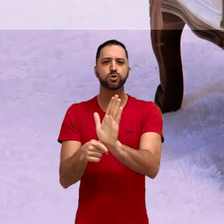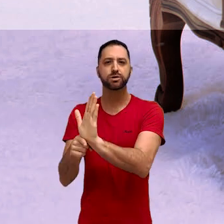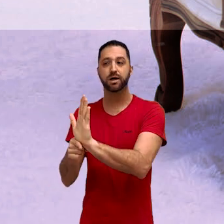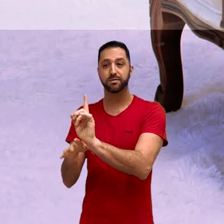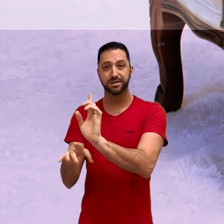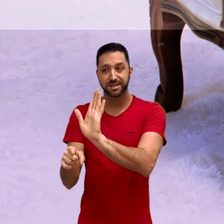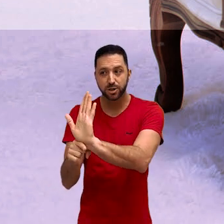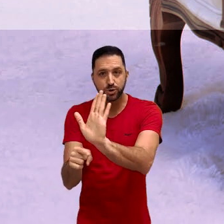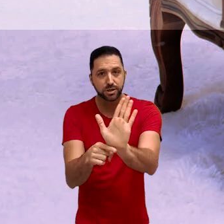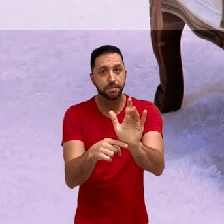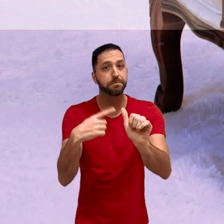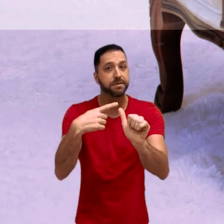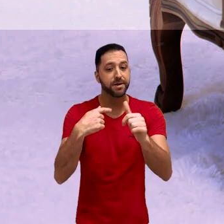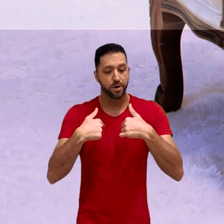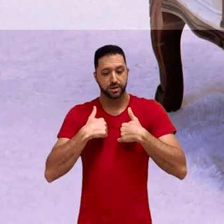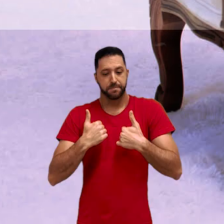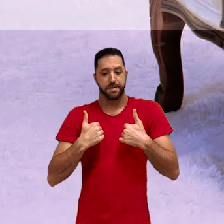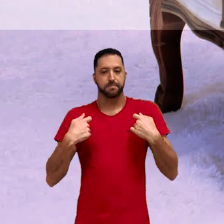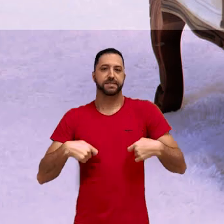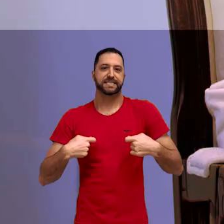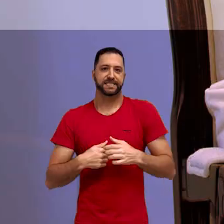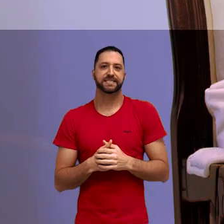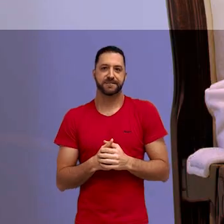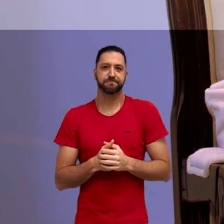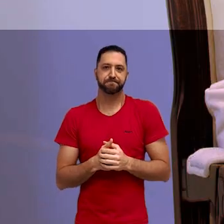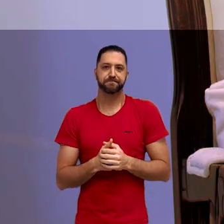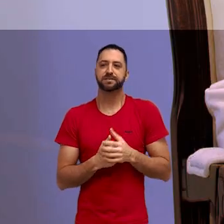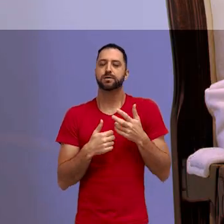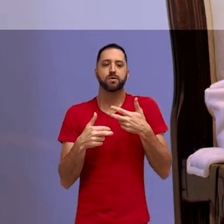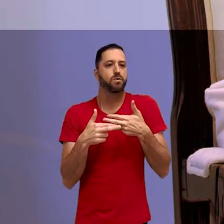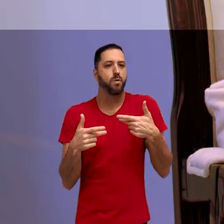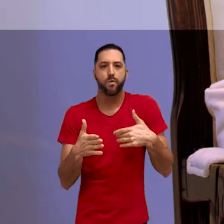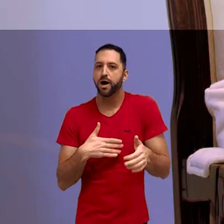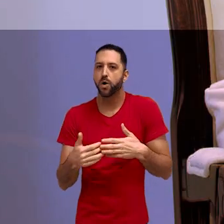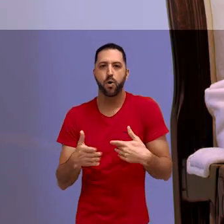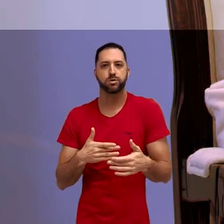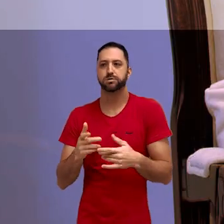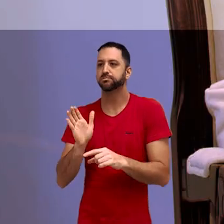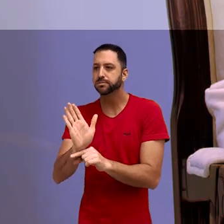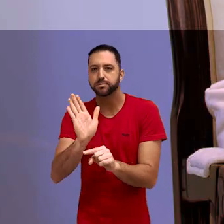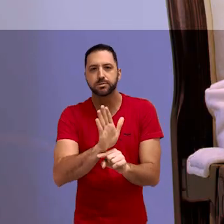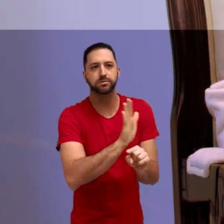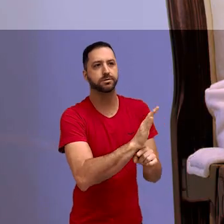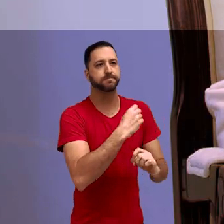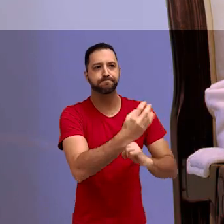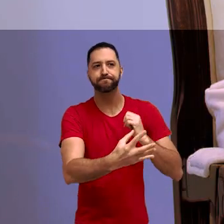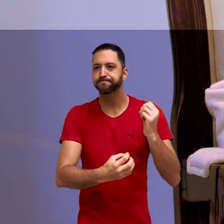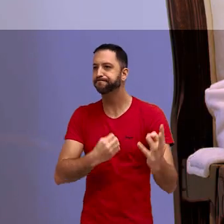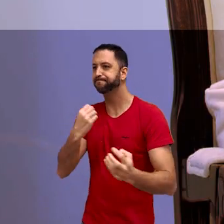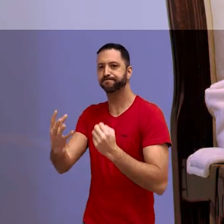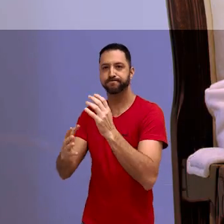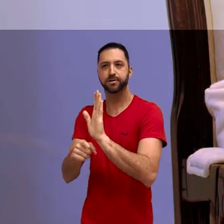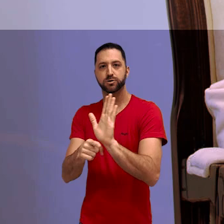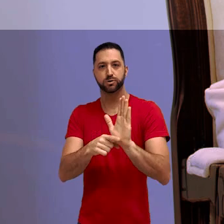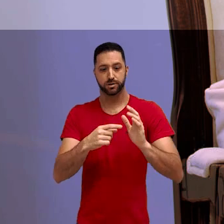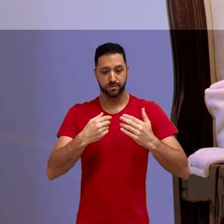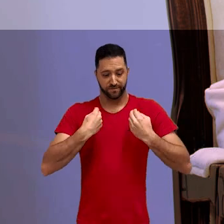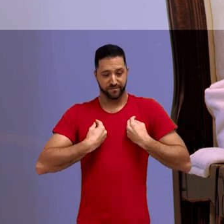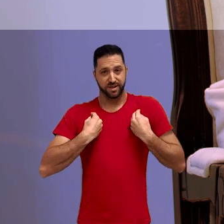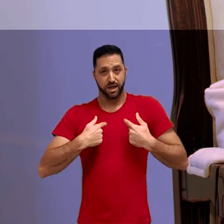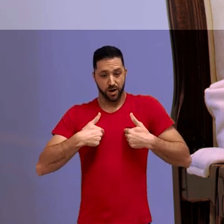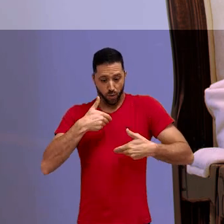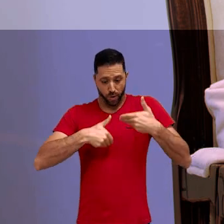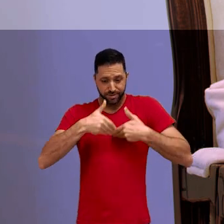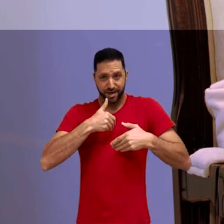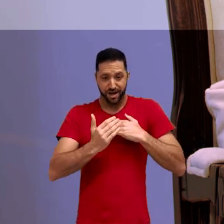para você ajudar ao próximo, você precisa estar bem. Então tudo que você fizer por você hoje, depois, e